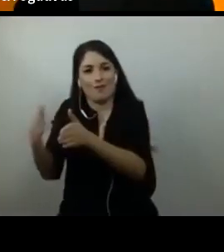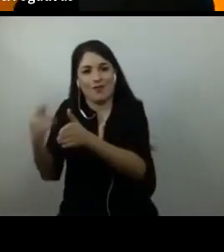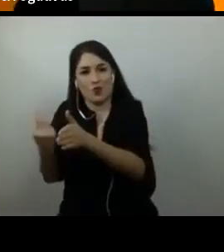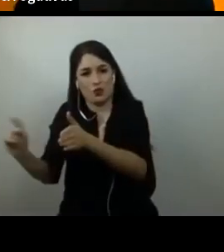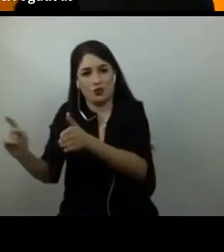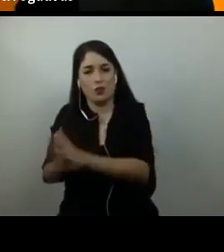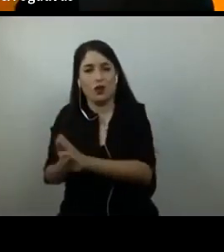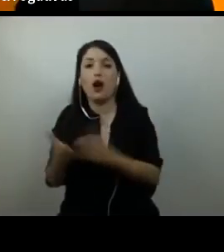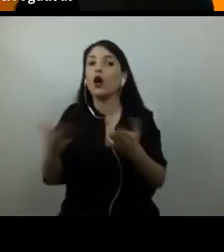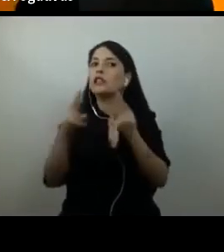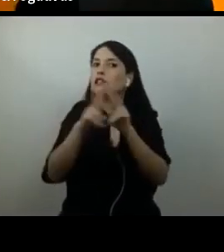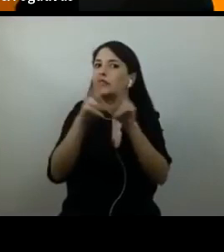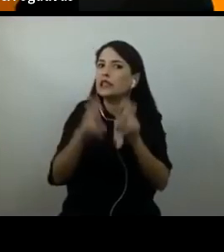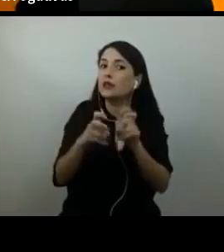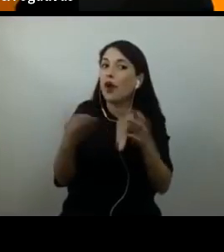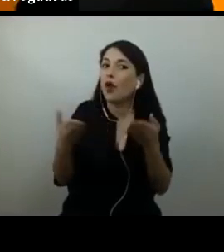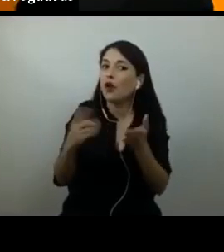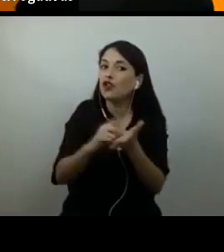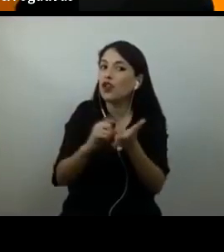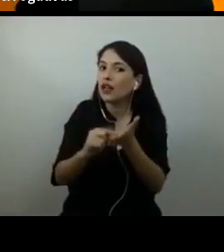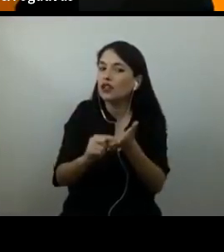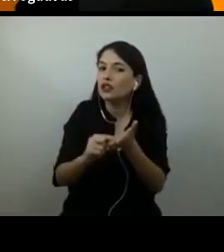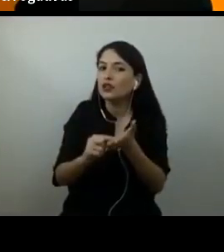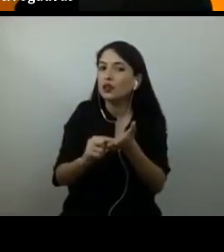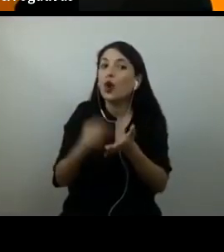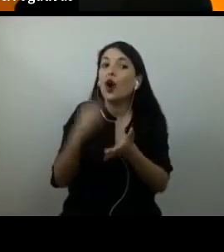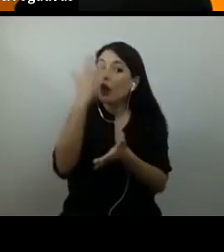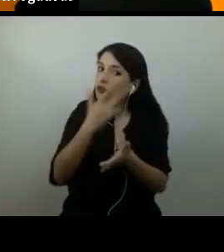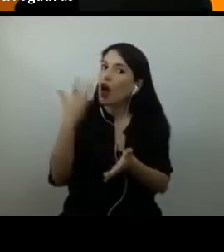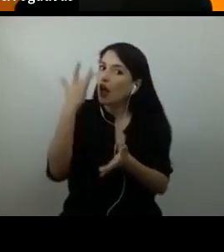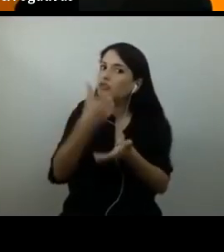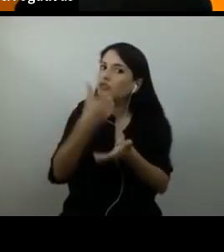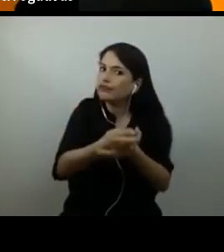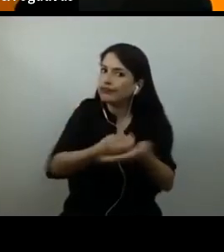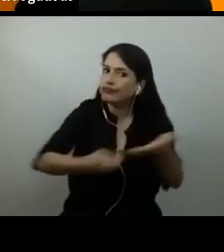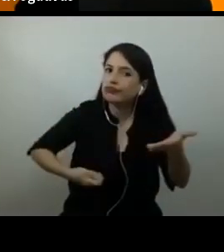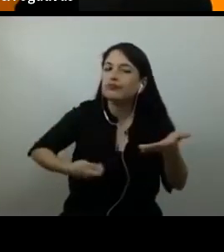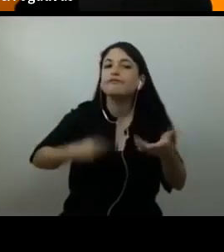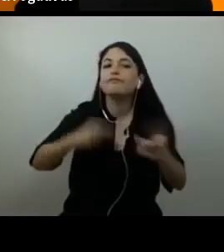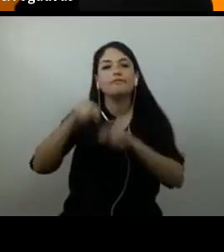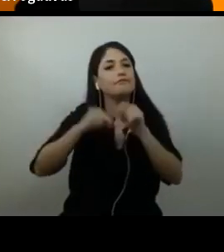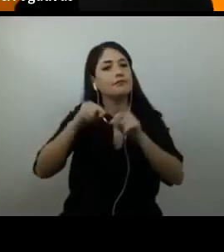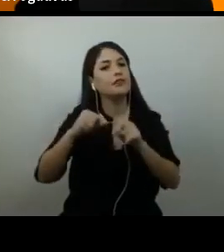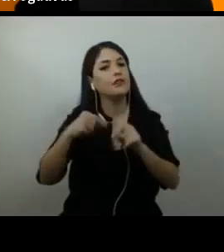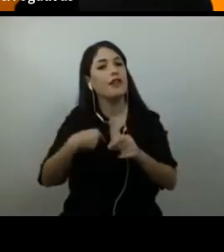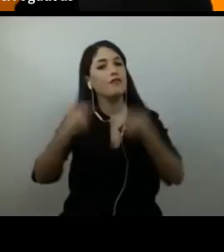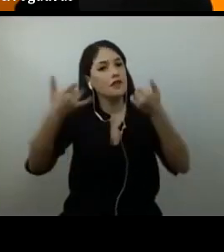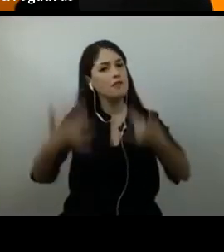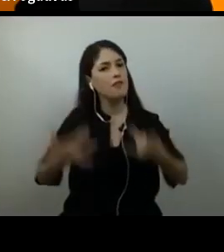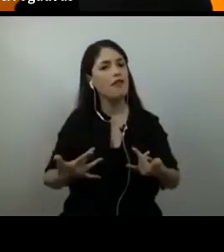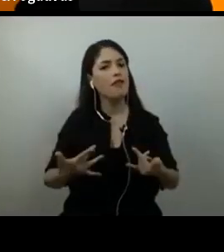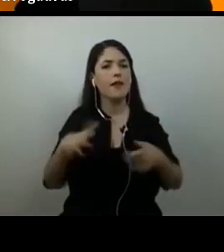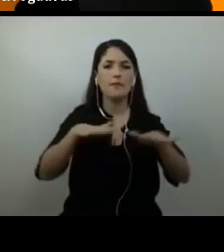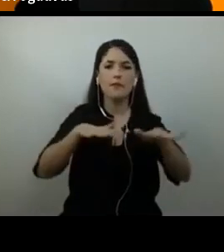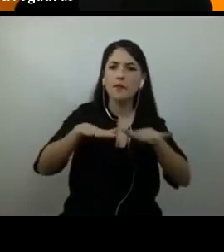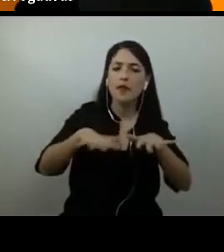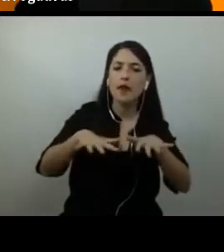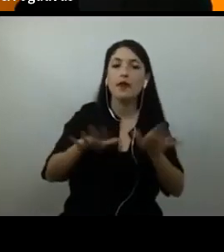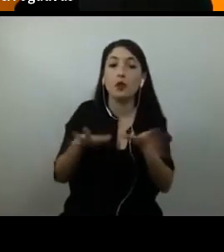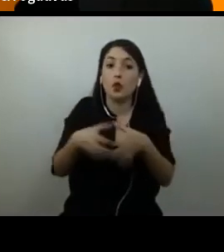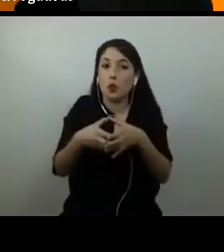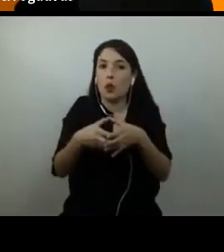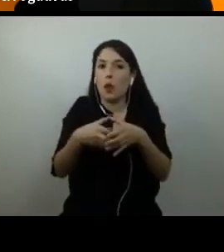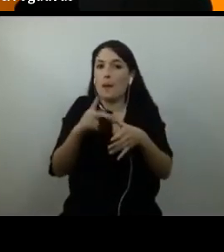tema do artigo hoje do nosso queridíssimo Fernando Haddad, que fala um pouco sobre essas manifestações, sobre esses movimentos, né? Prerrogativas em especial,